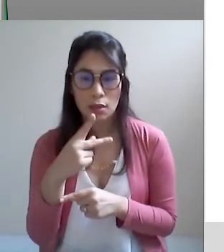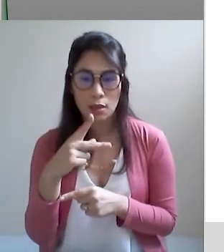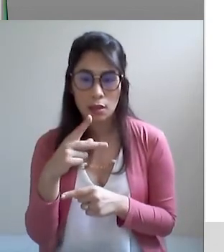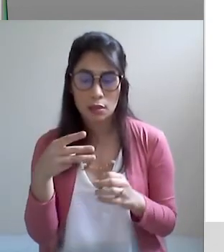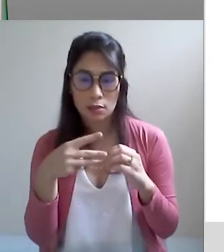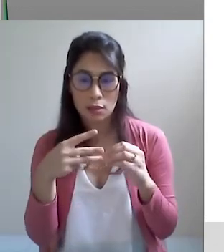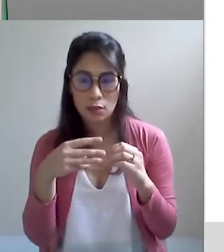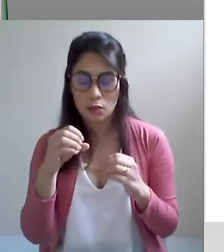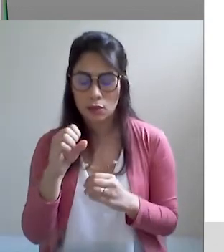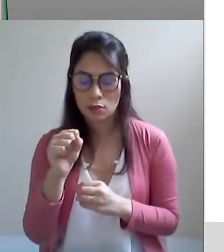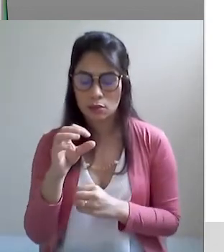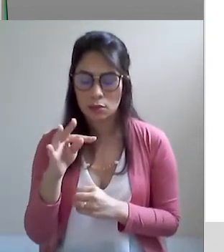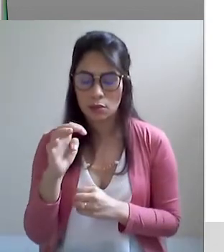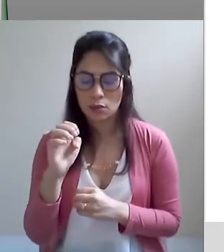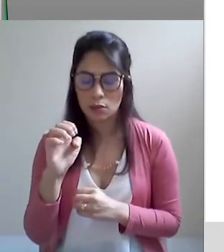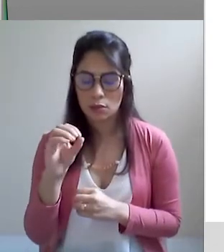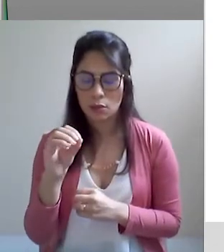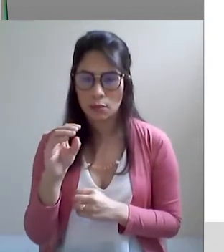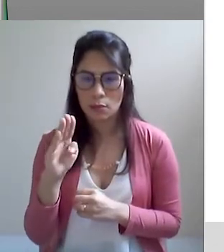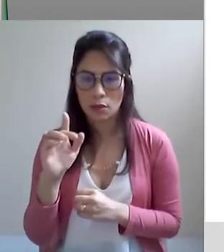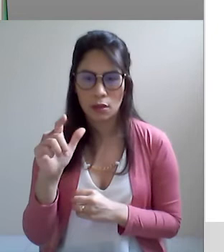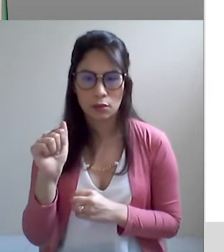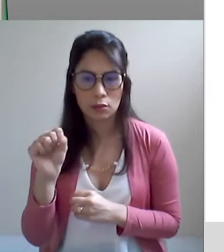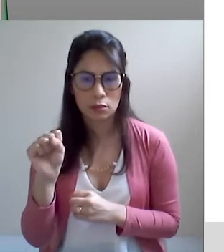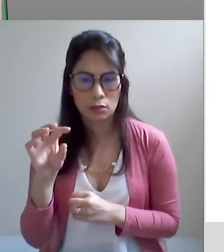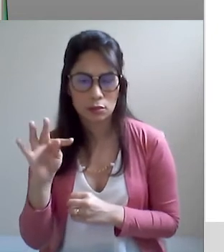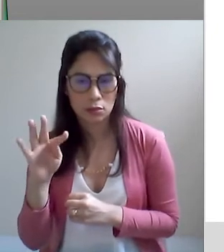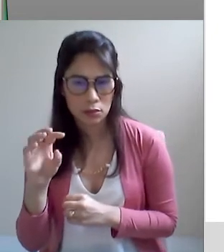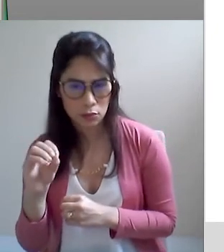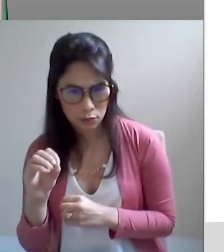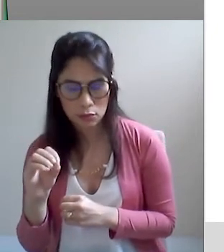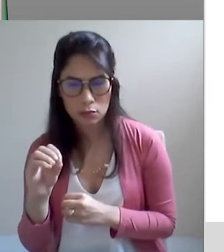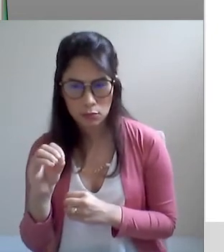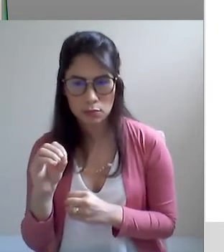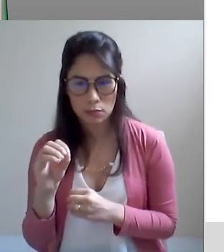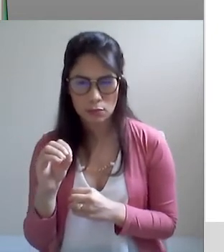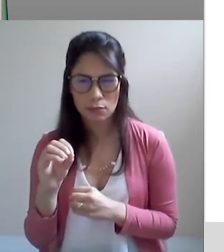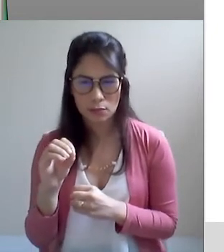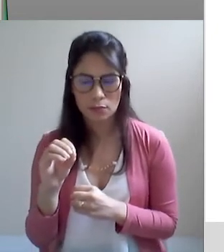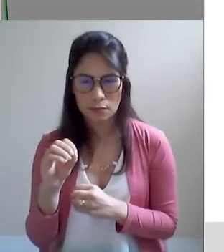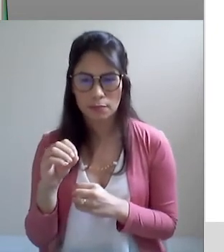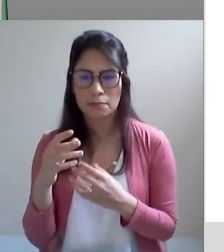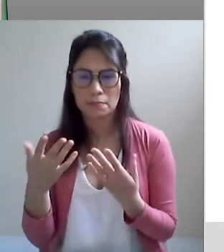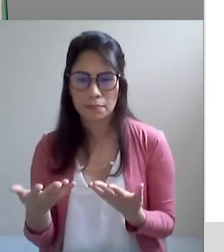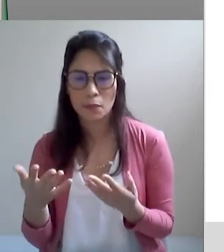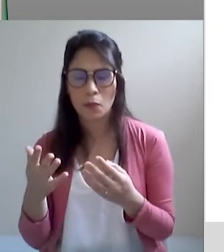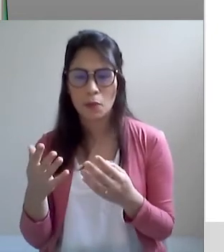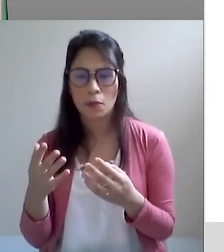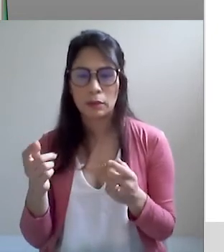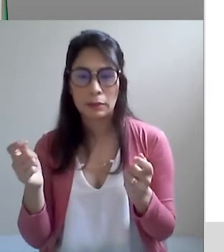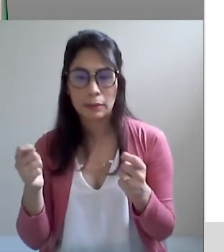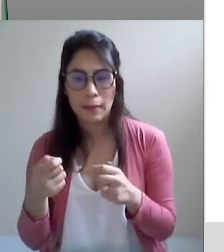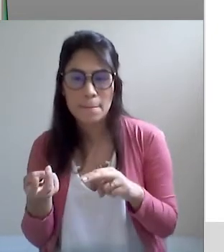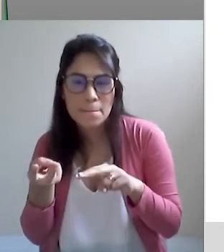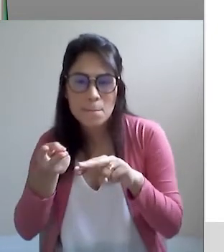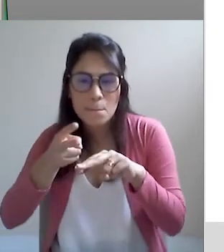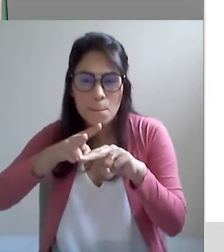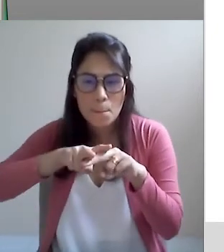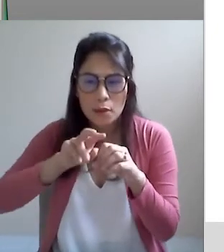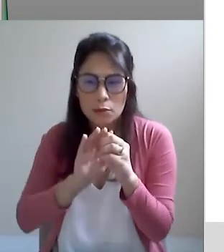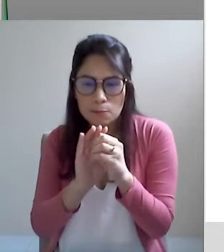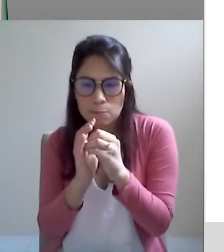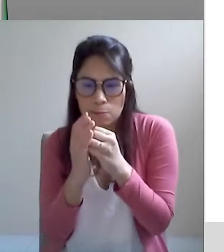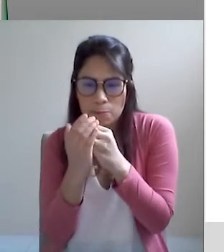a atividade dos osteoblastos. Devido à produção de matriz e liberação no seu entorno, o